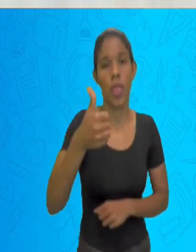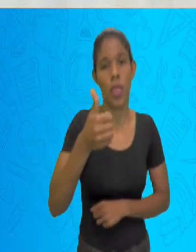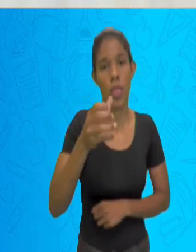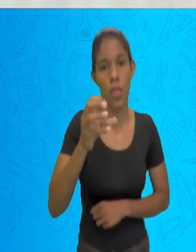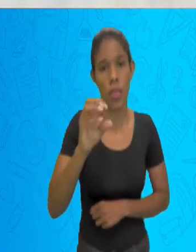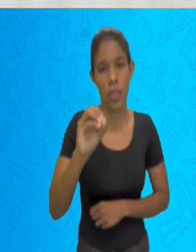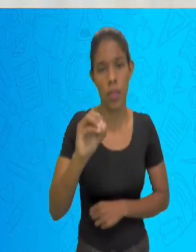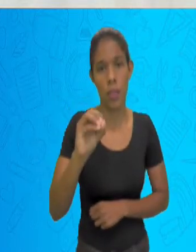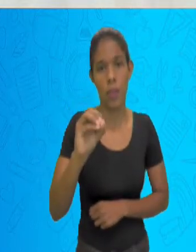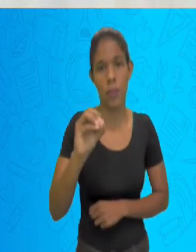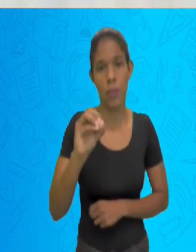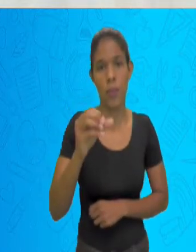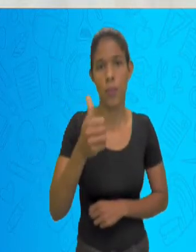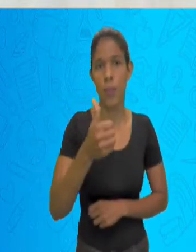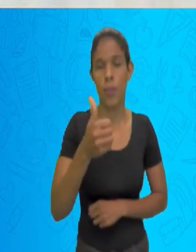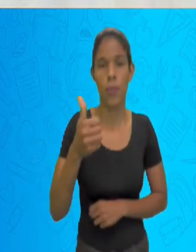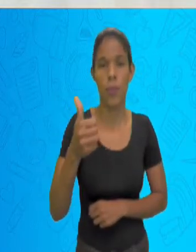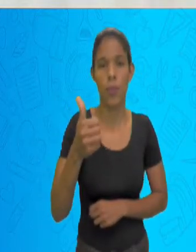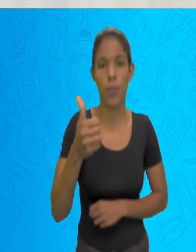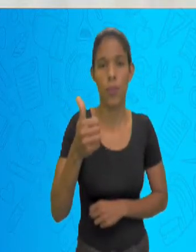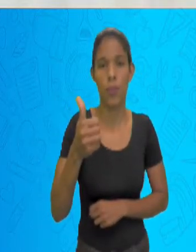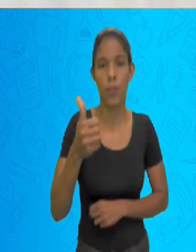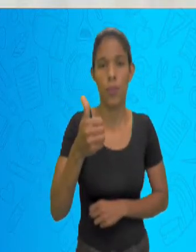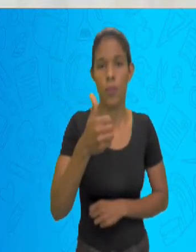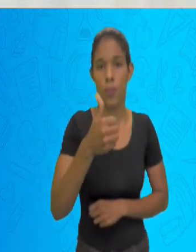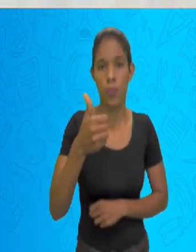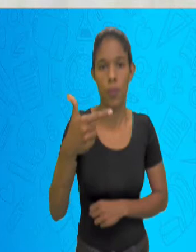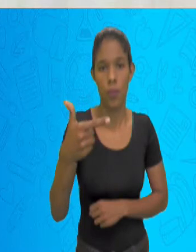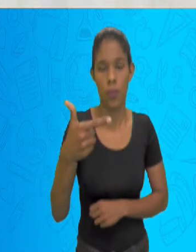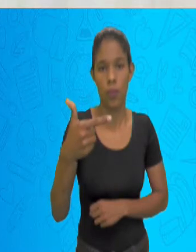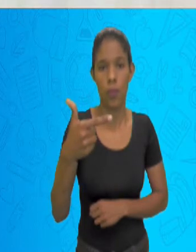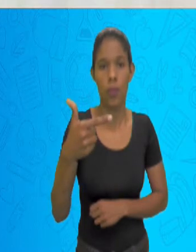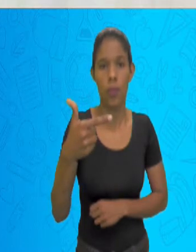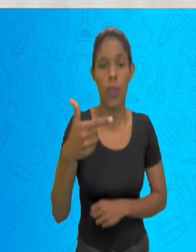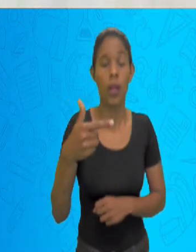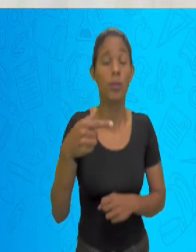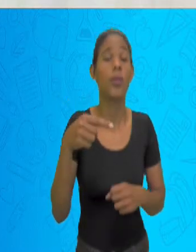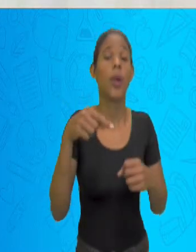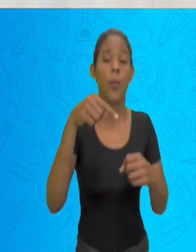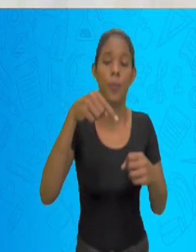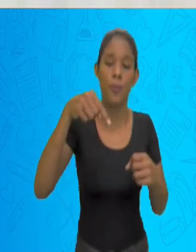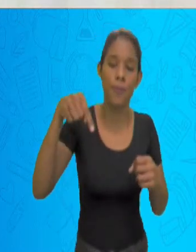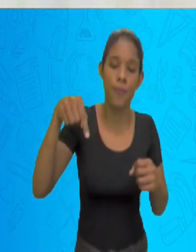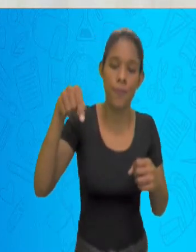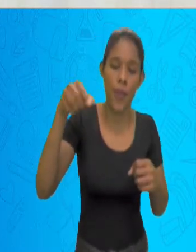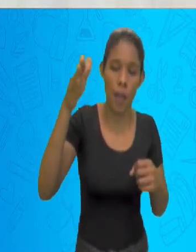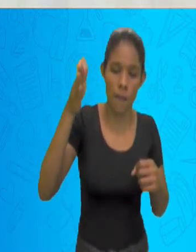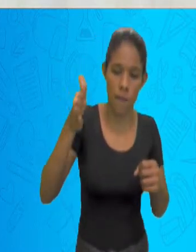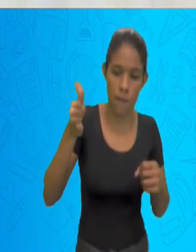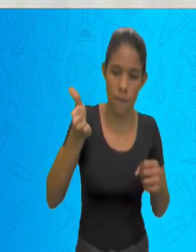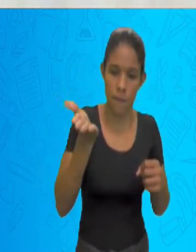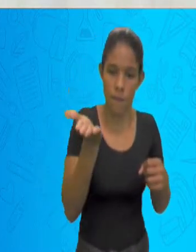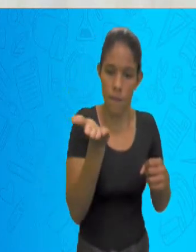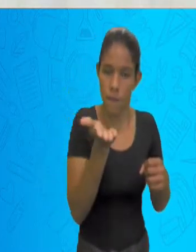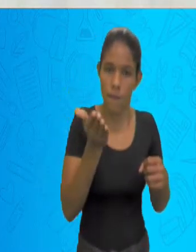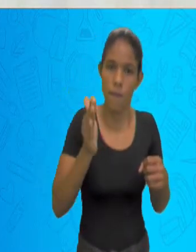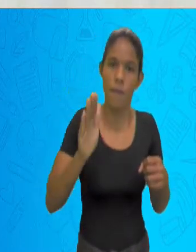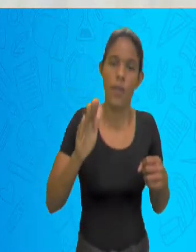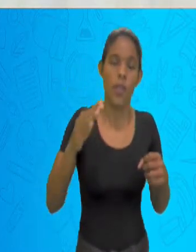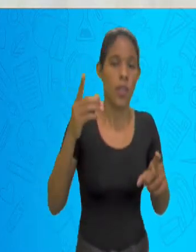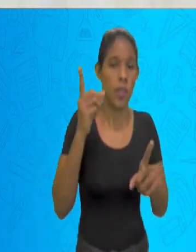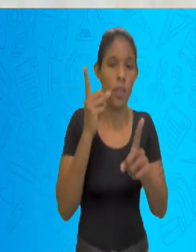10, 11 e 12. Então, onde essas faces se encontram, eu terei as